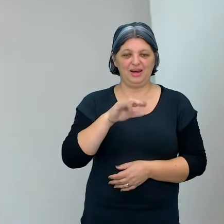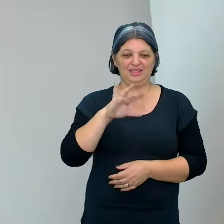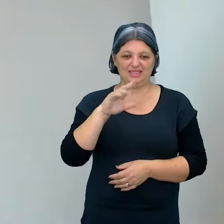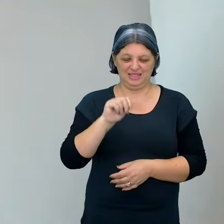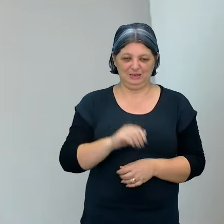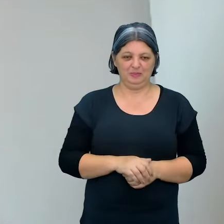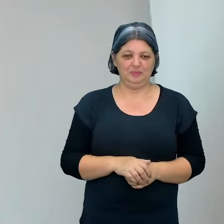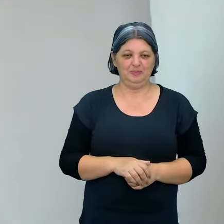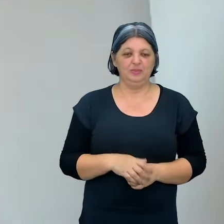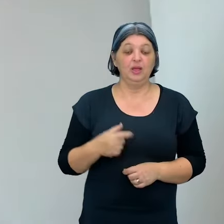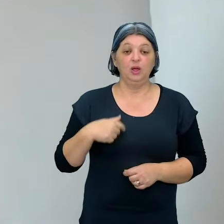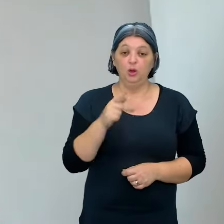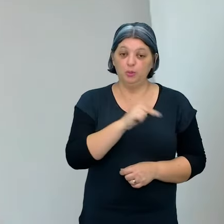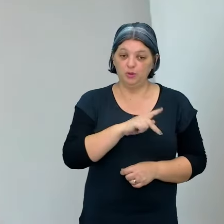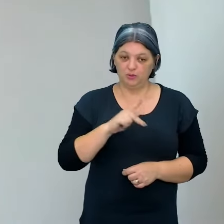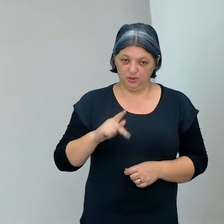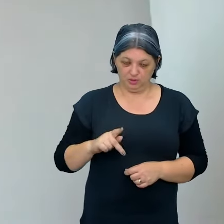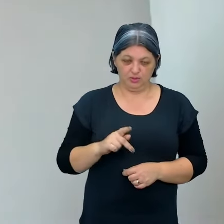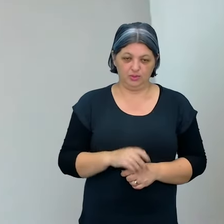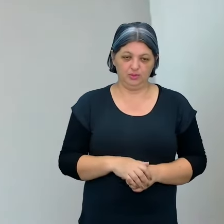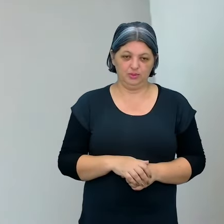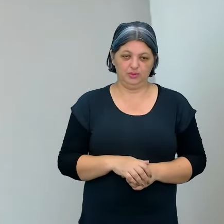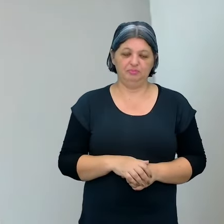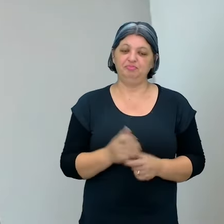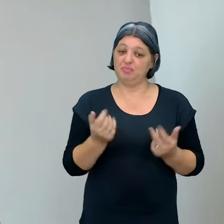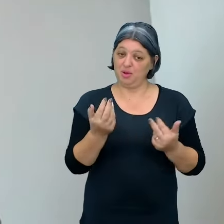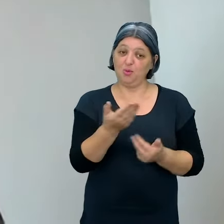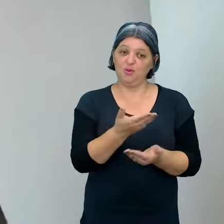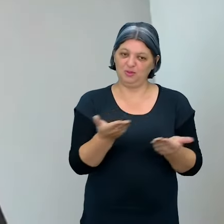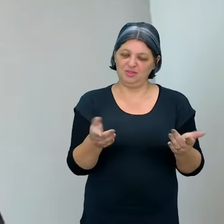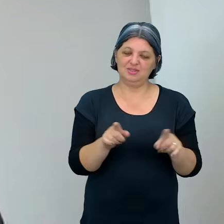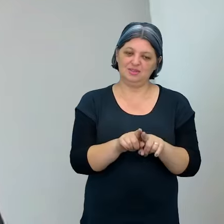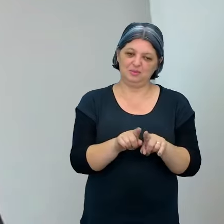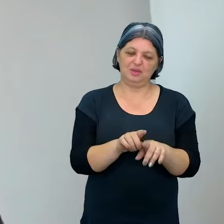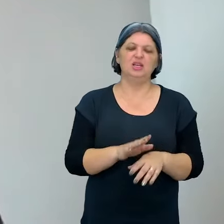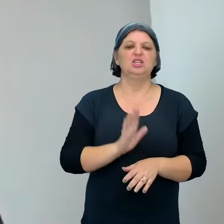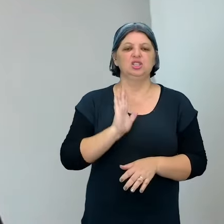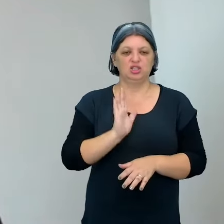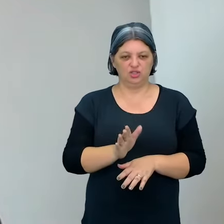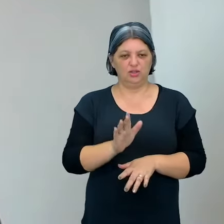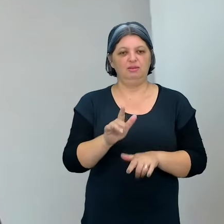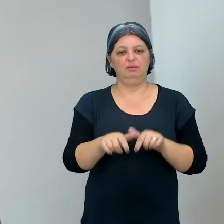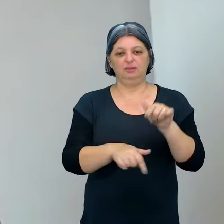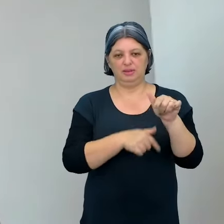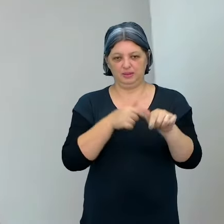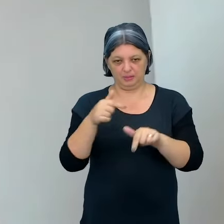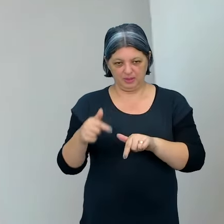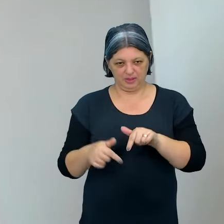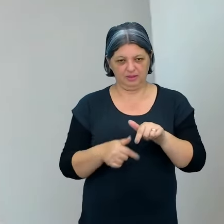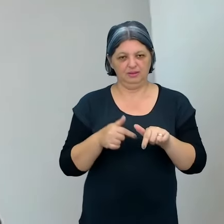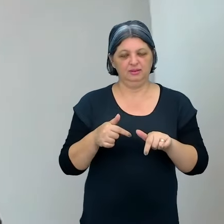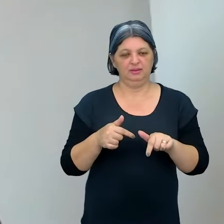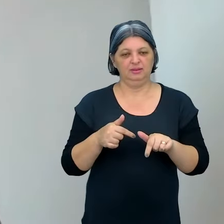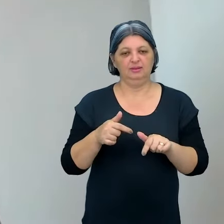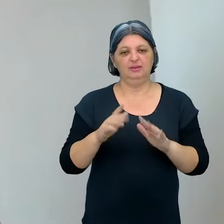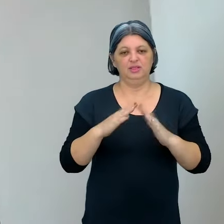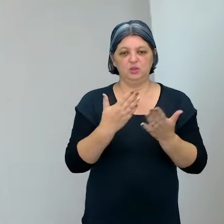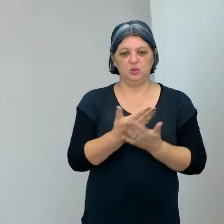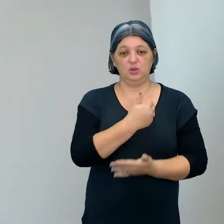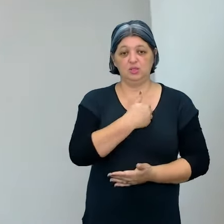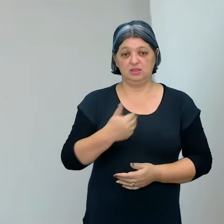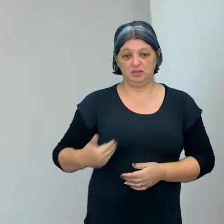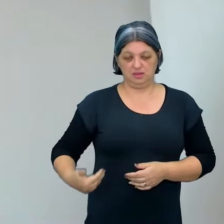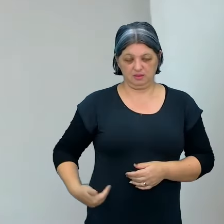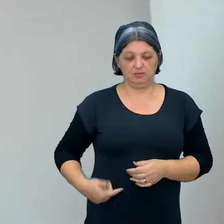Sanches, sou professora também, assim como vocês, já atuei como professora efetiva do Estado, trabalho